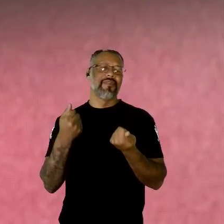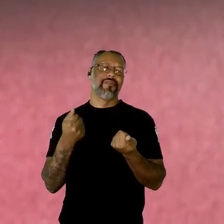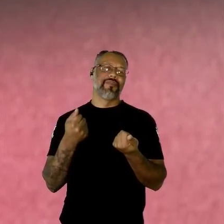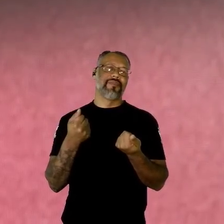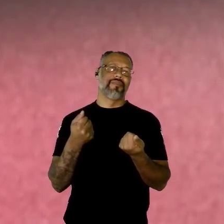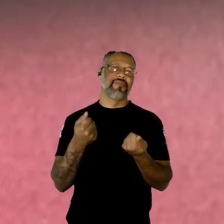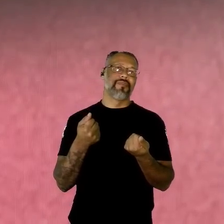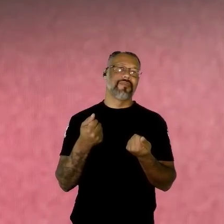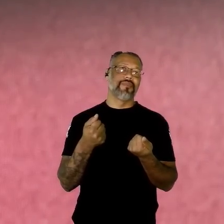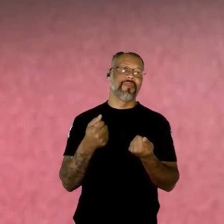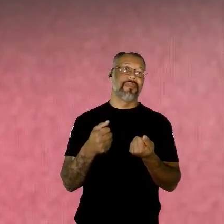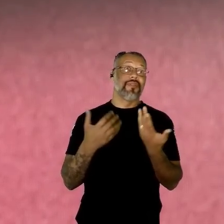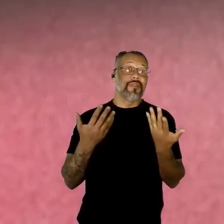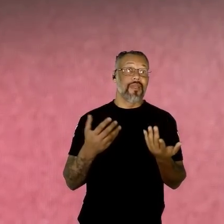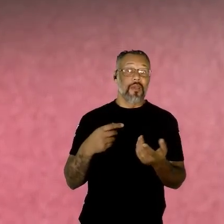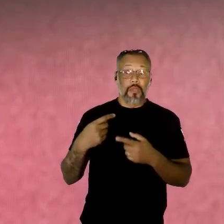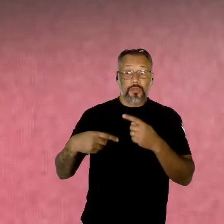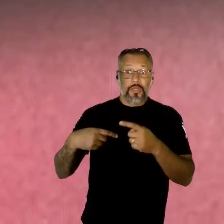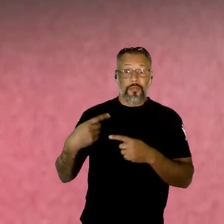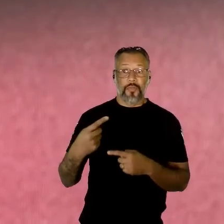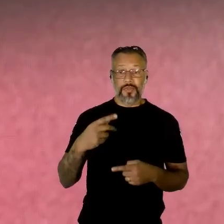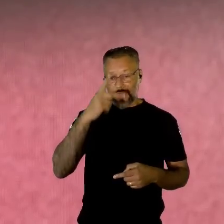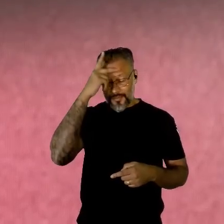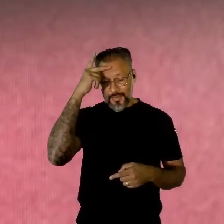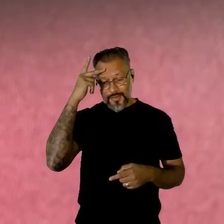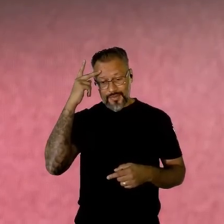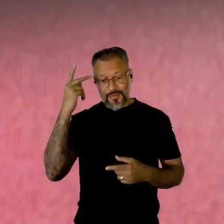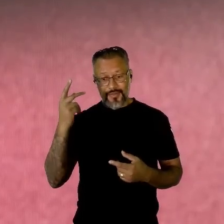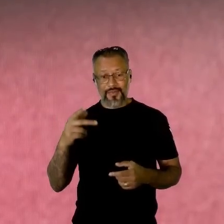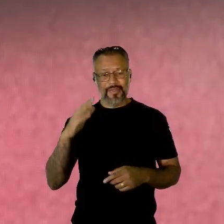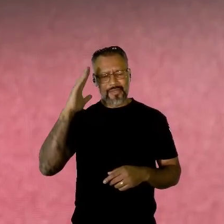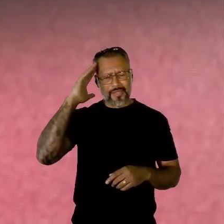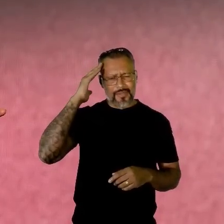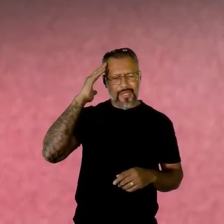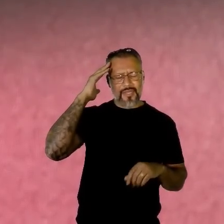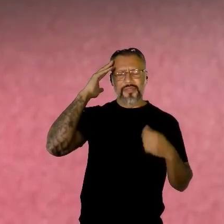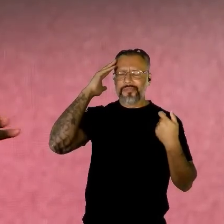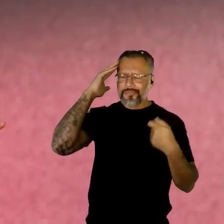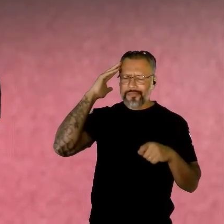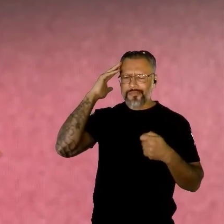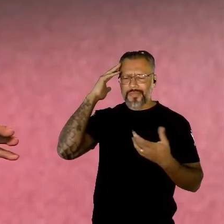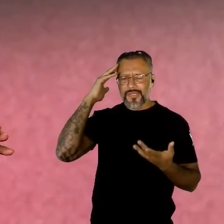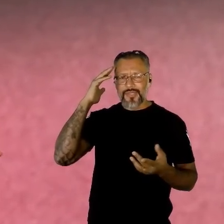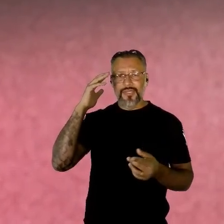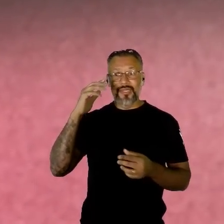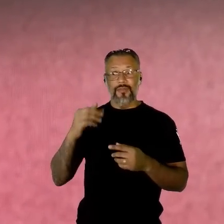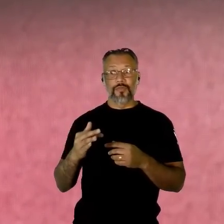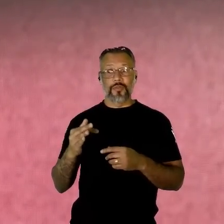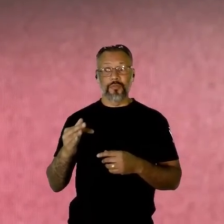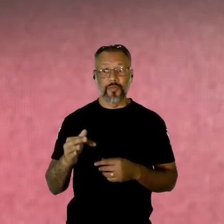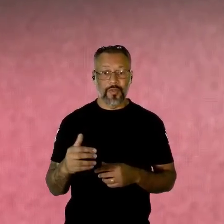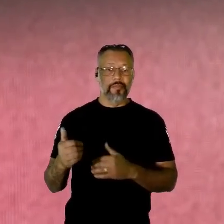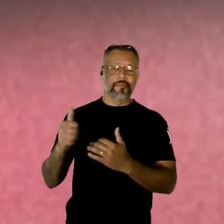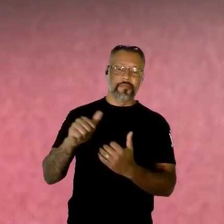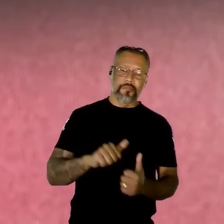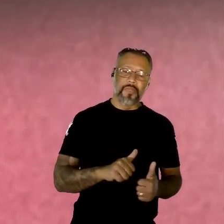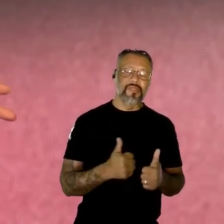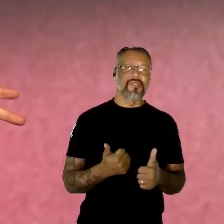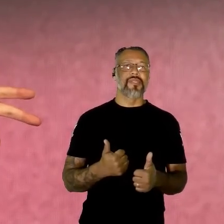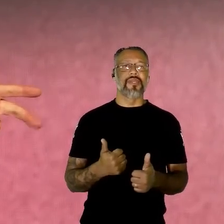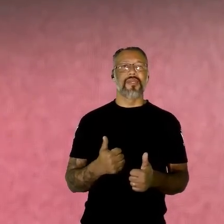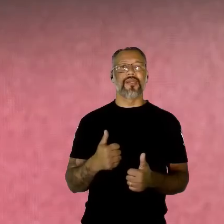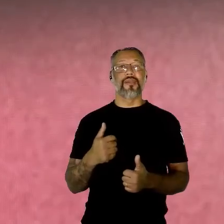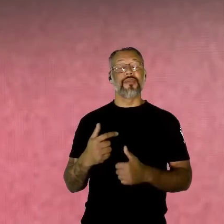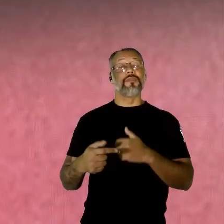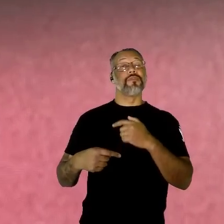E logo depois aquela pessoa entende que tem que dar mais passos de fé e ela decide passar pelo batismo e depois que ela passa